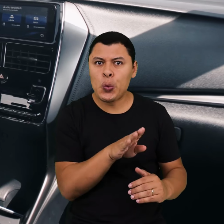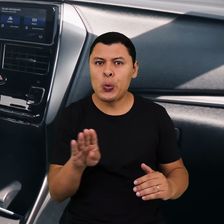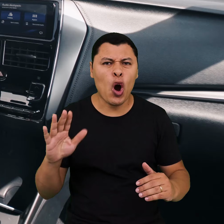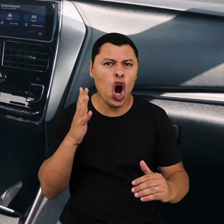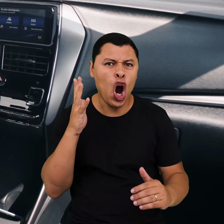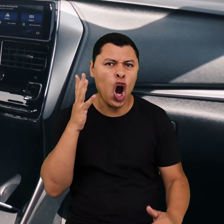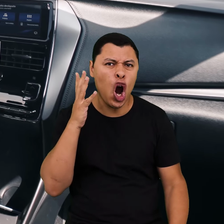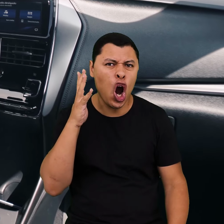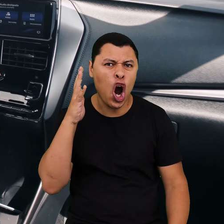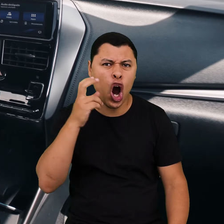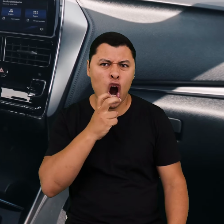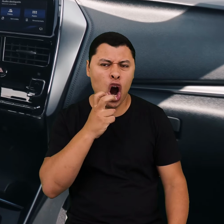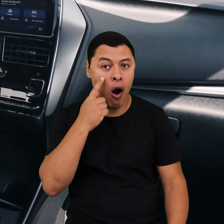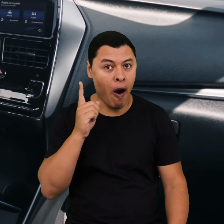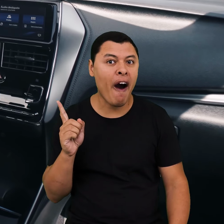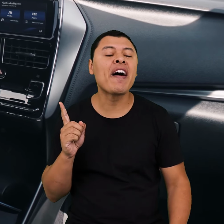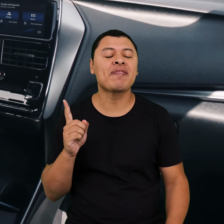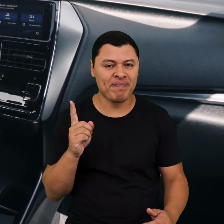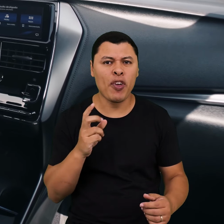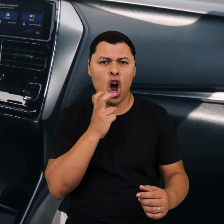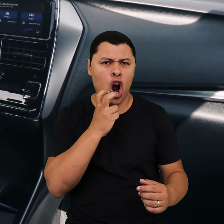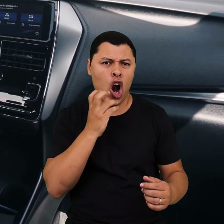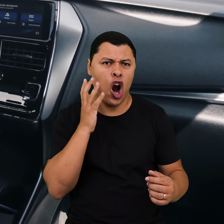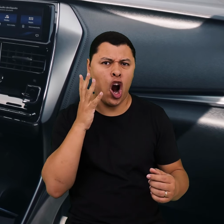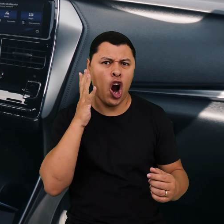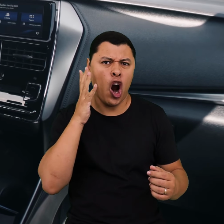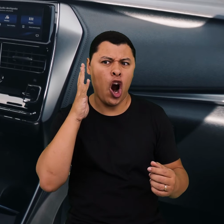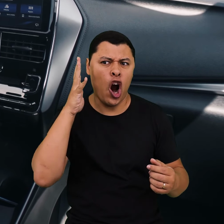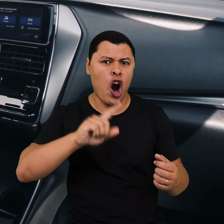sempre dando com ronco, ó. Então a gente vai estar sempre